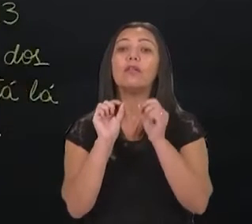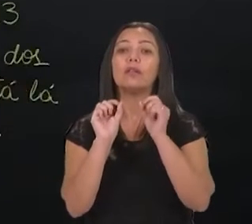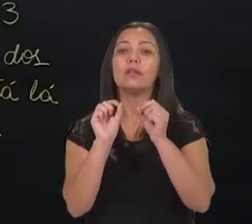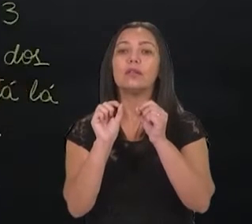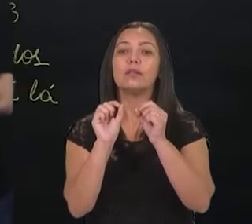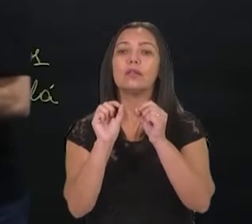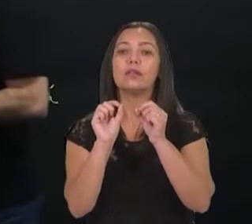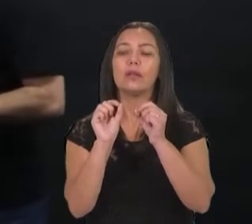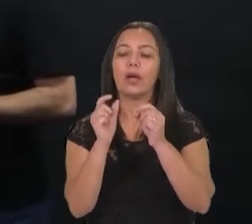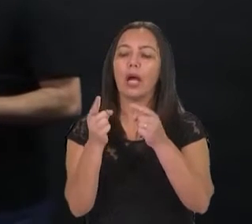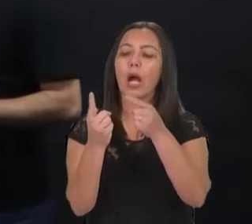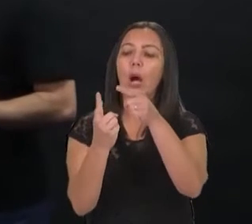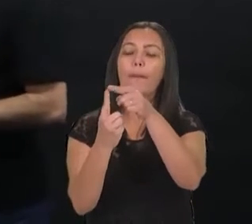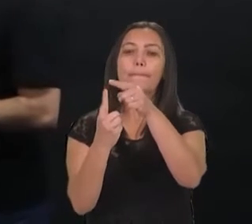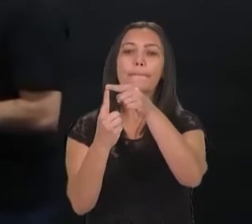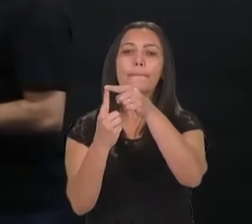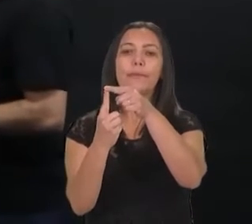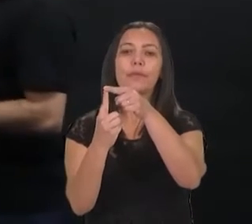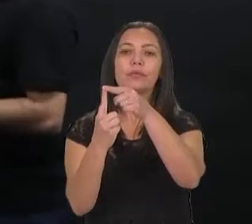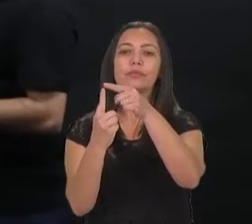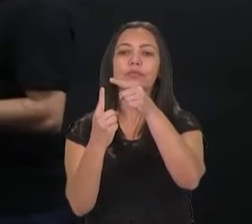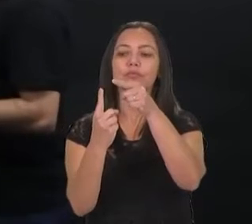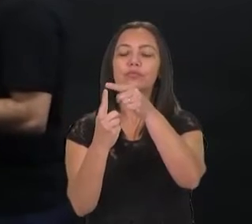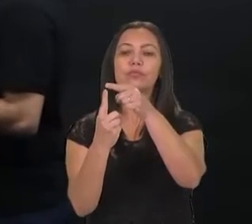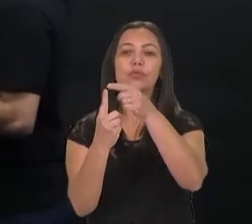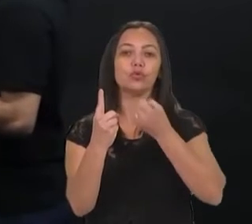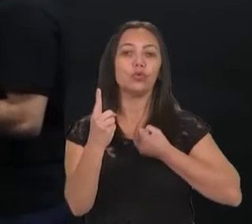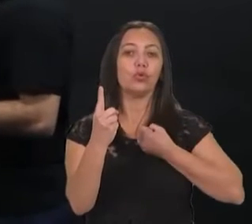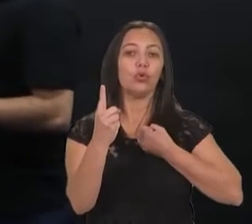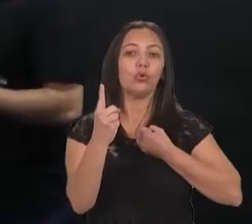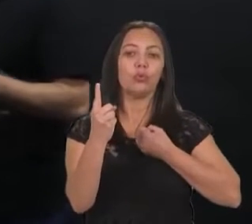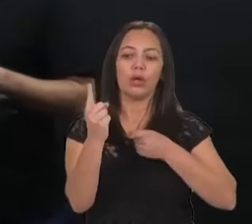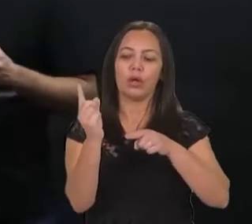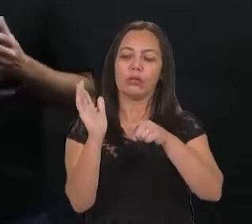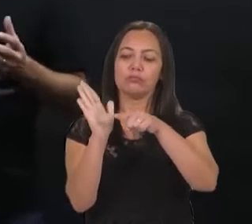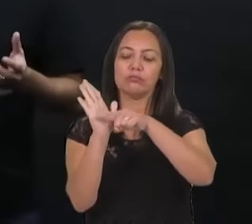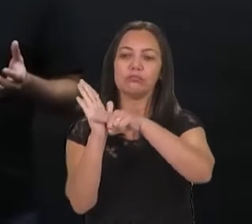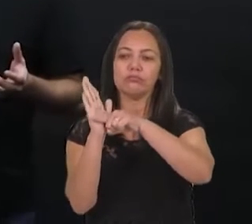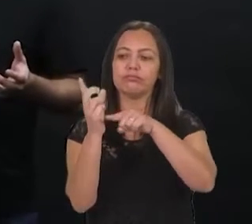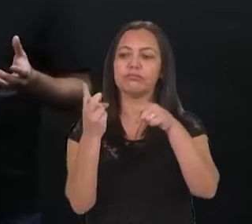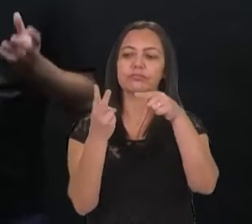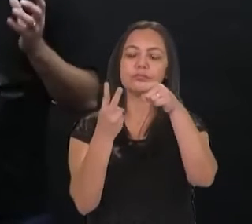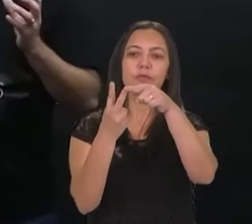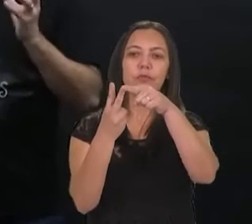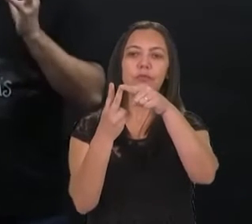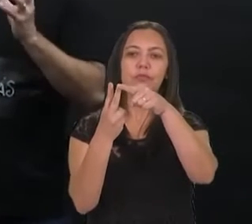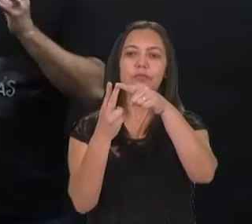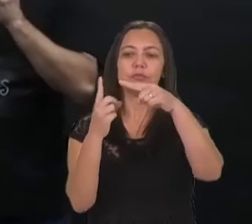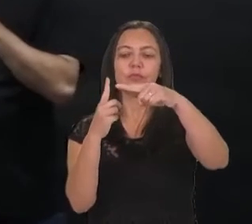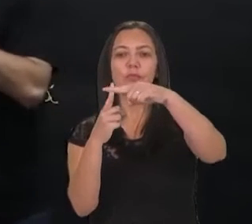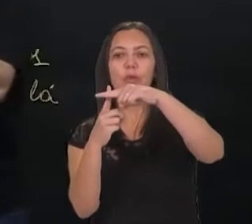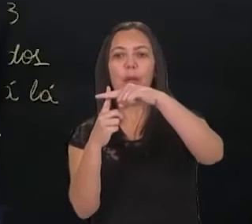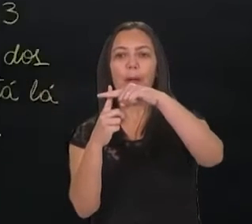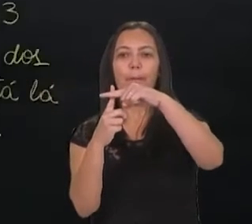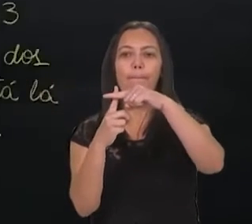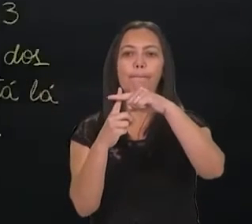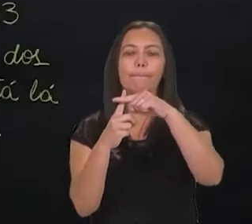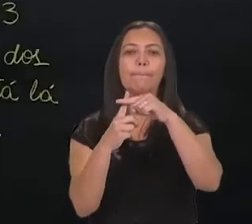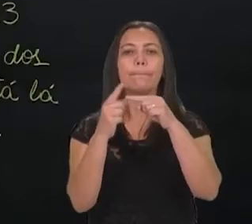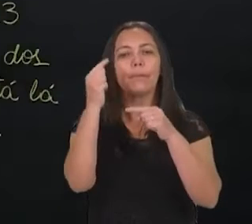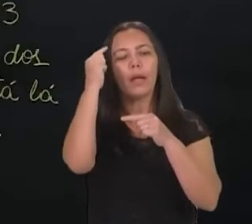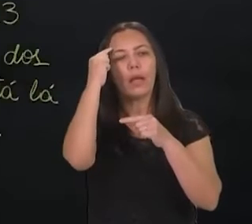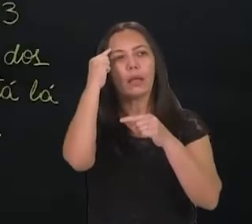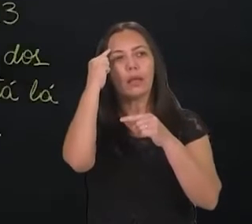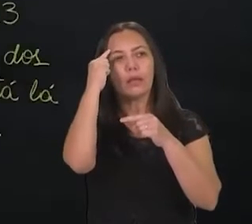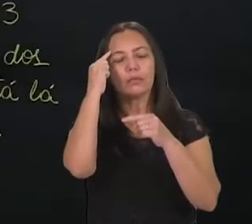basta adicionarmos ao primeiro número o oposto do segundo número. Então pensemos aqui comigo, olha